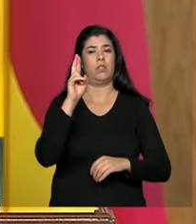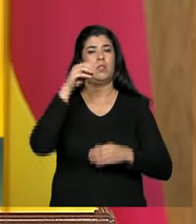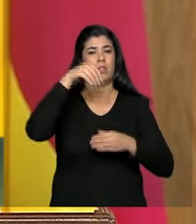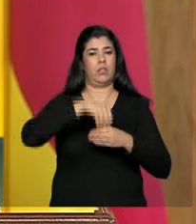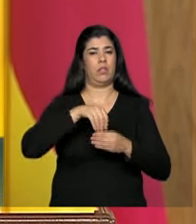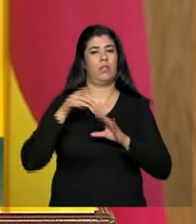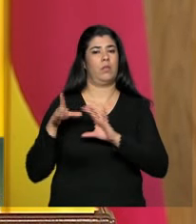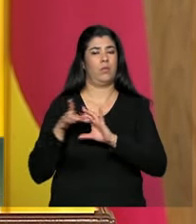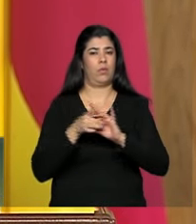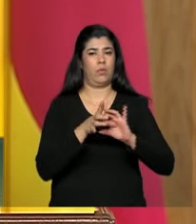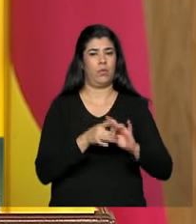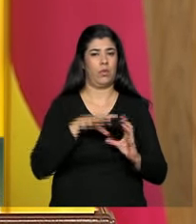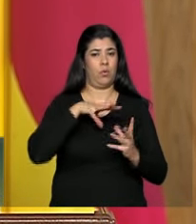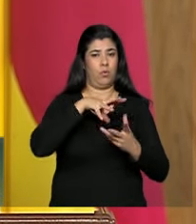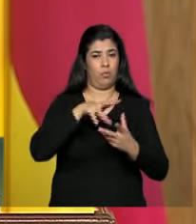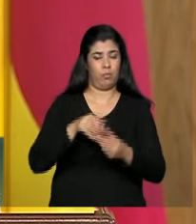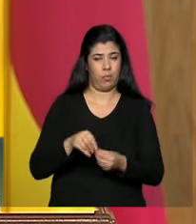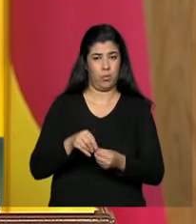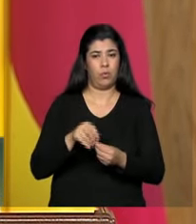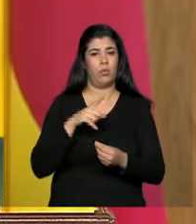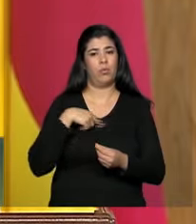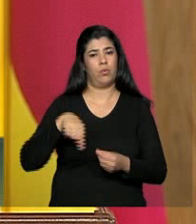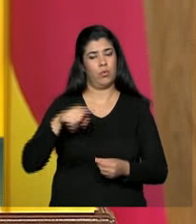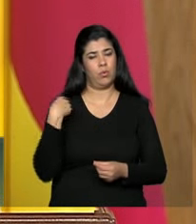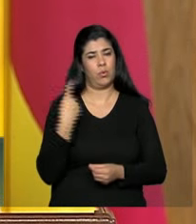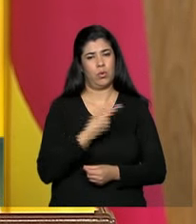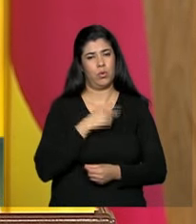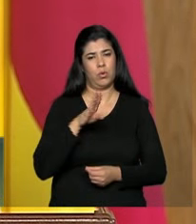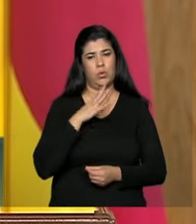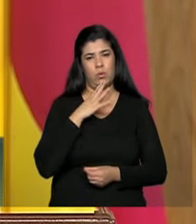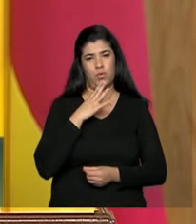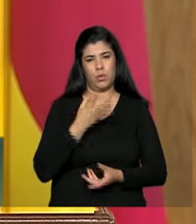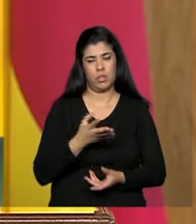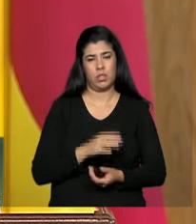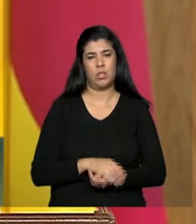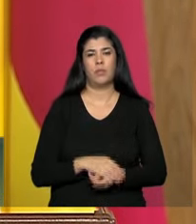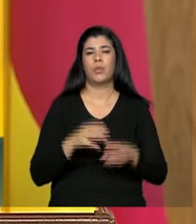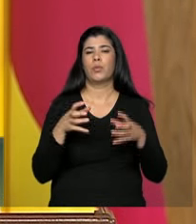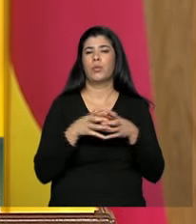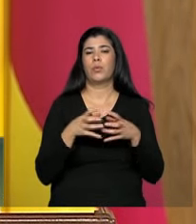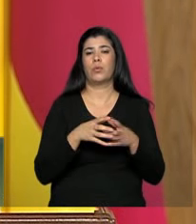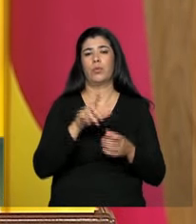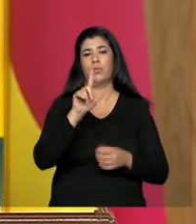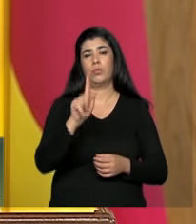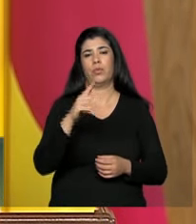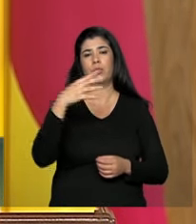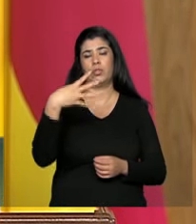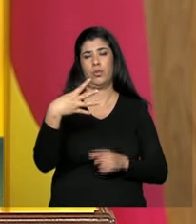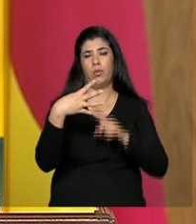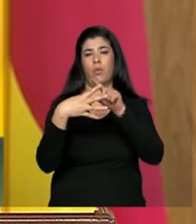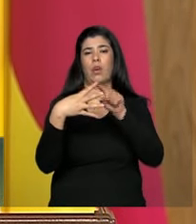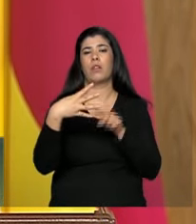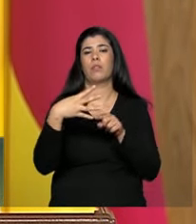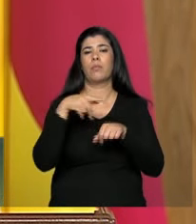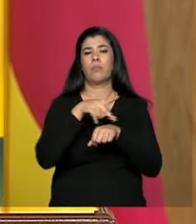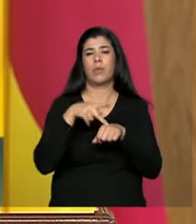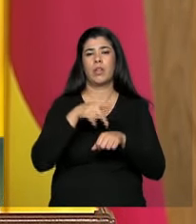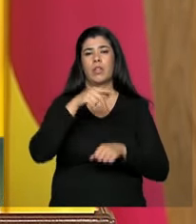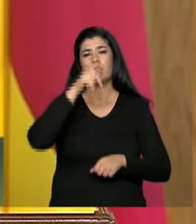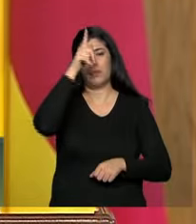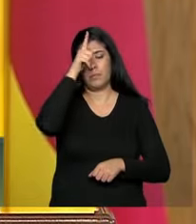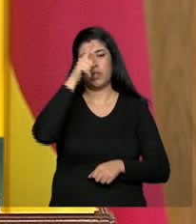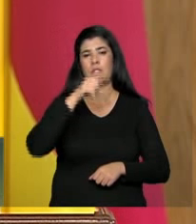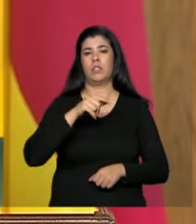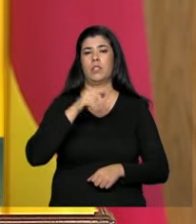mais representativo do mundo multipolar que todos nós vivemos. O G4, que congrega o Brasil, a Alemanha,